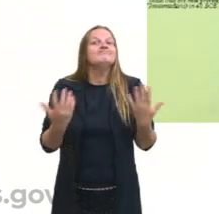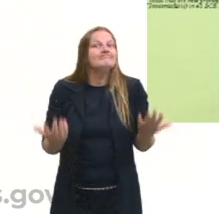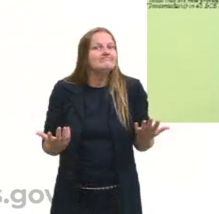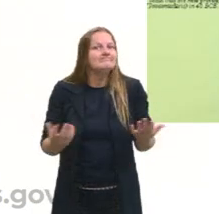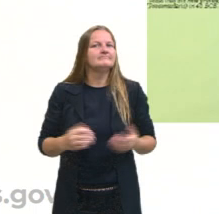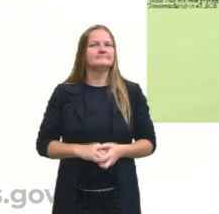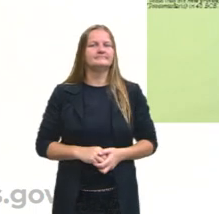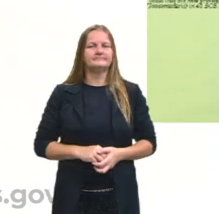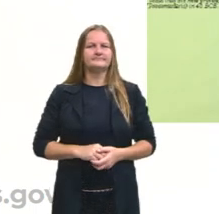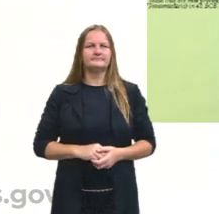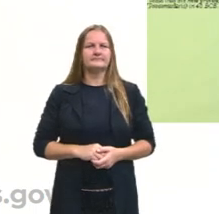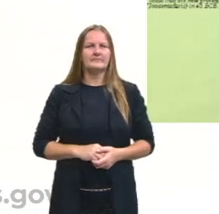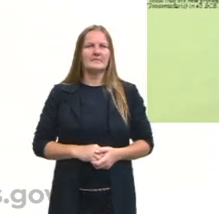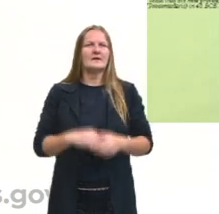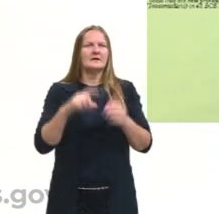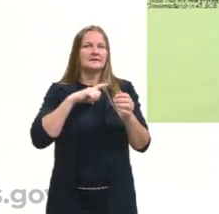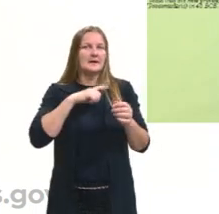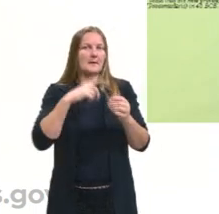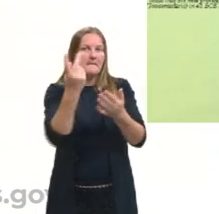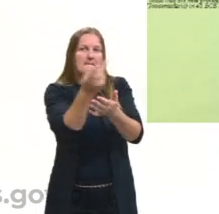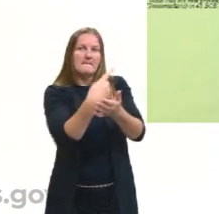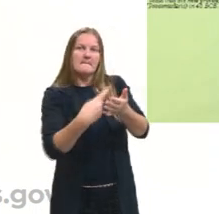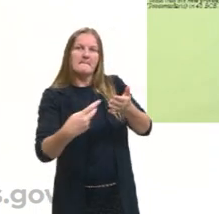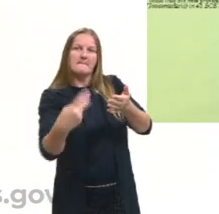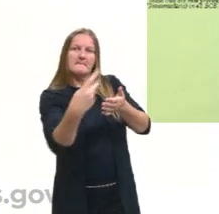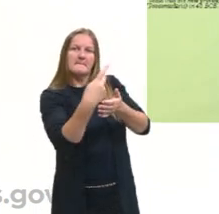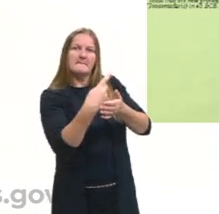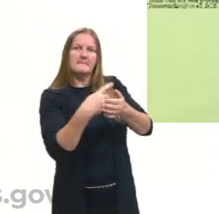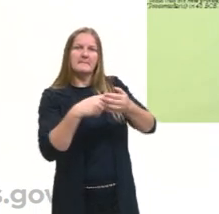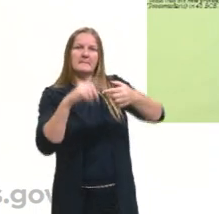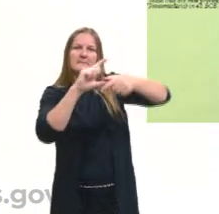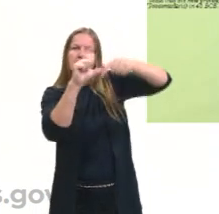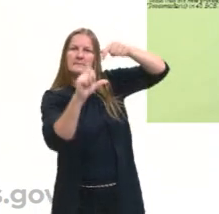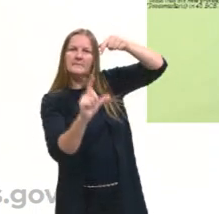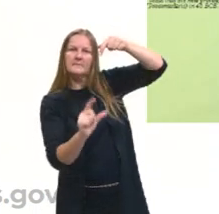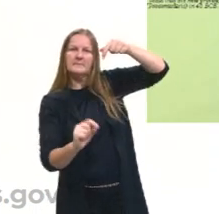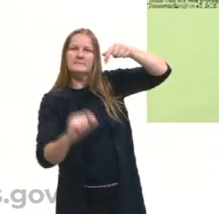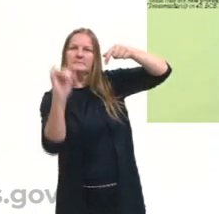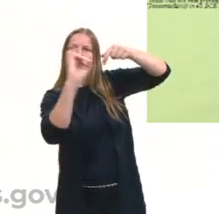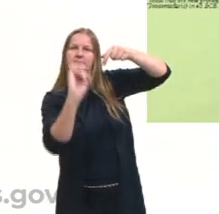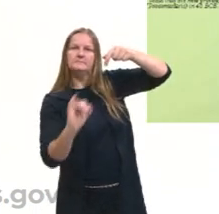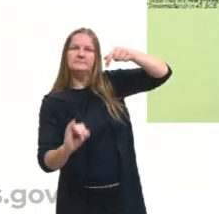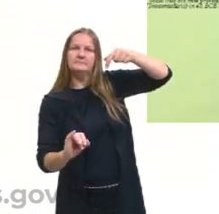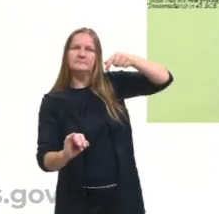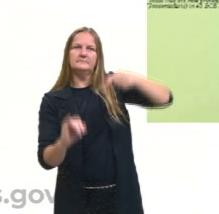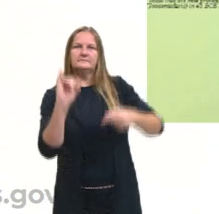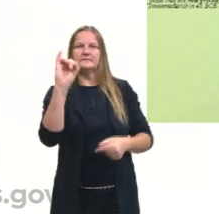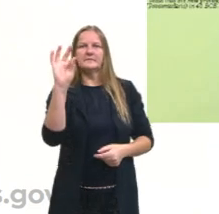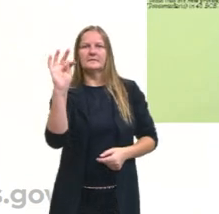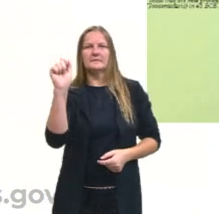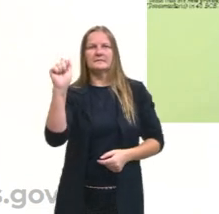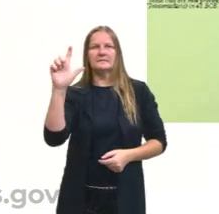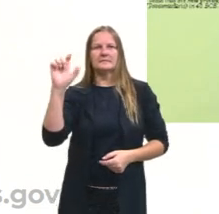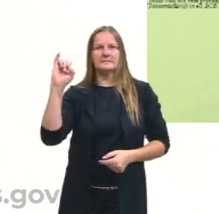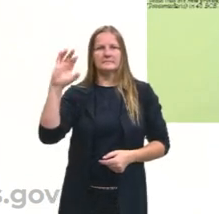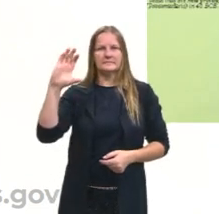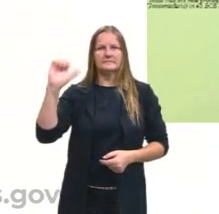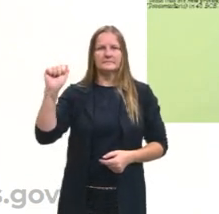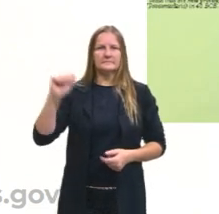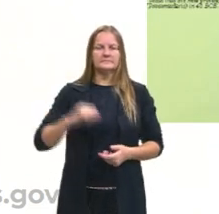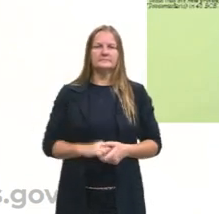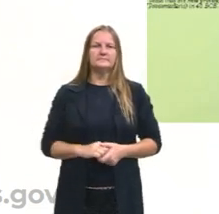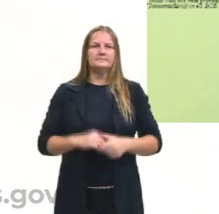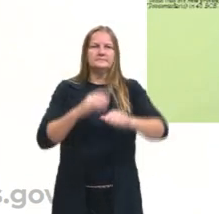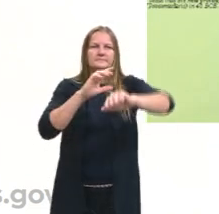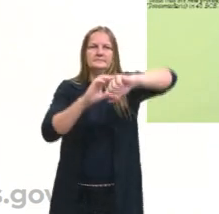aqui a gente tem um mapa da Península Itálica se vocês vierem aqui comigo a gente pode